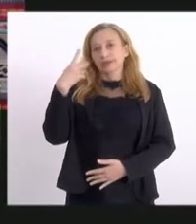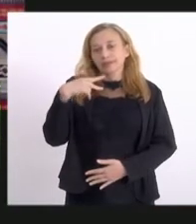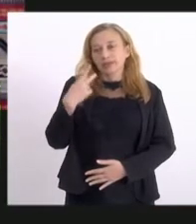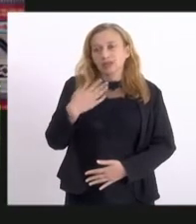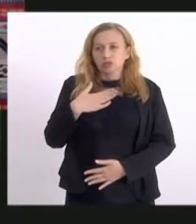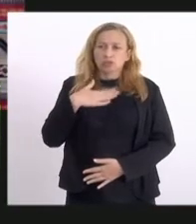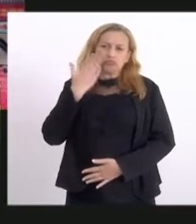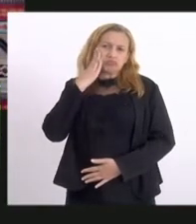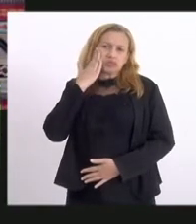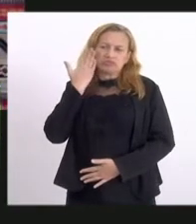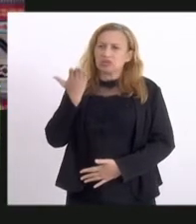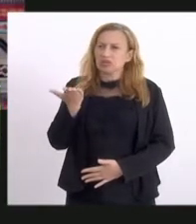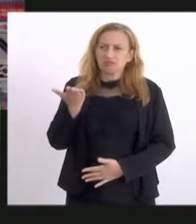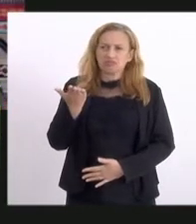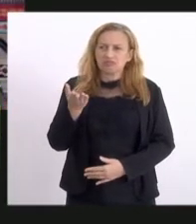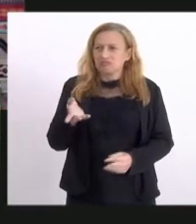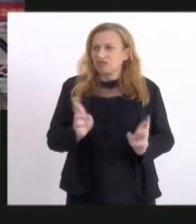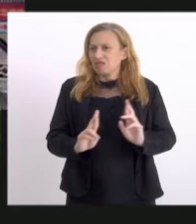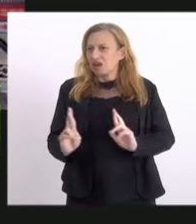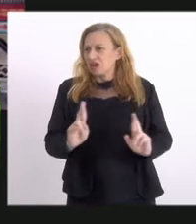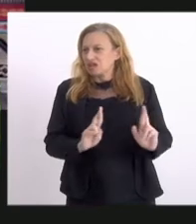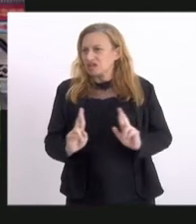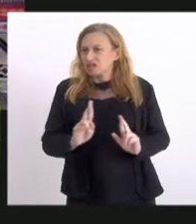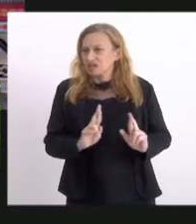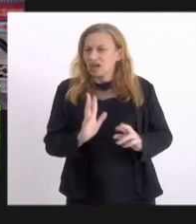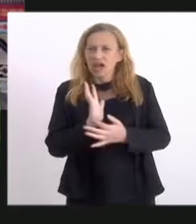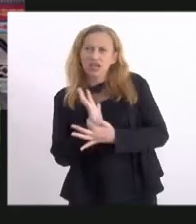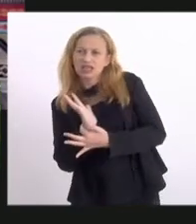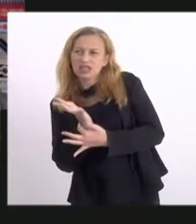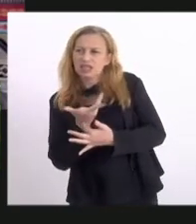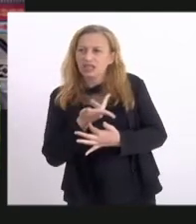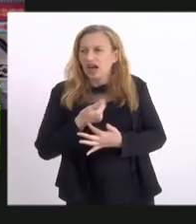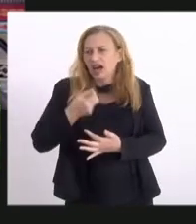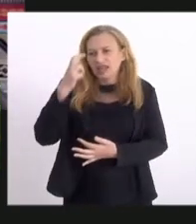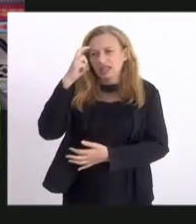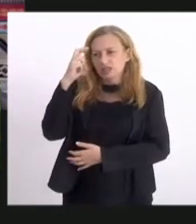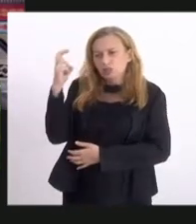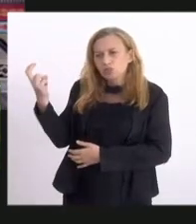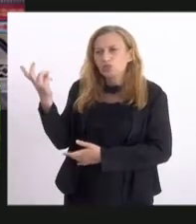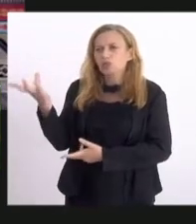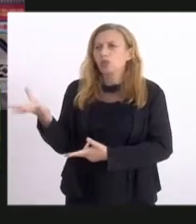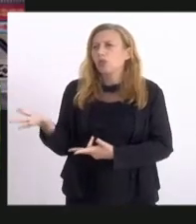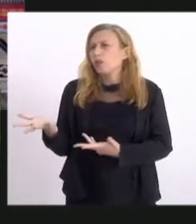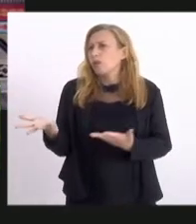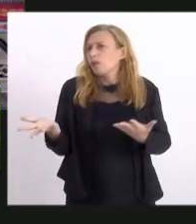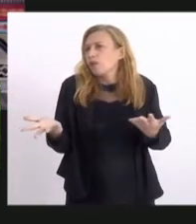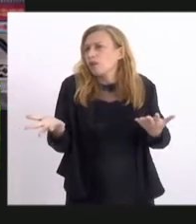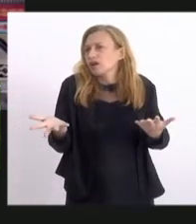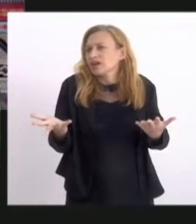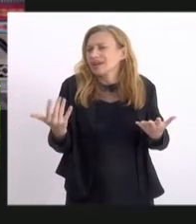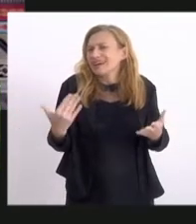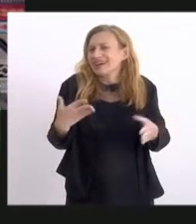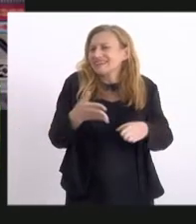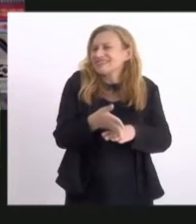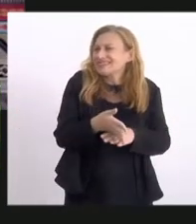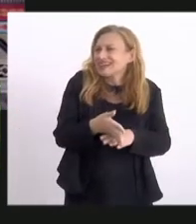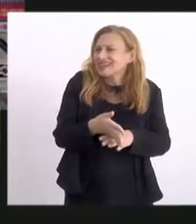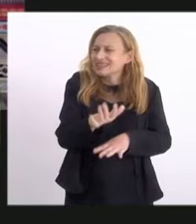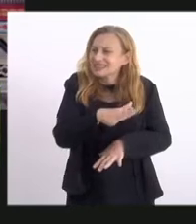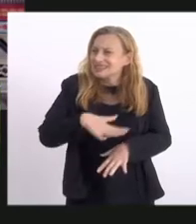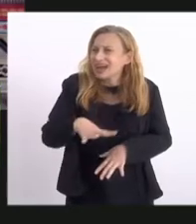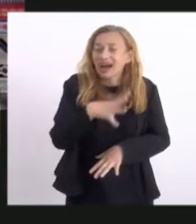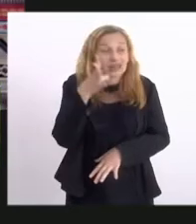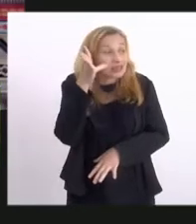meu entendimento, em relação às artes, às culturas, e entrar nessa área de